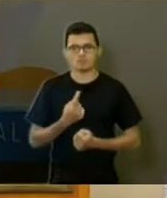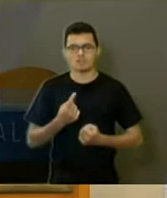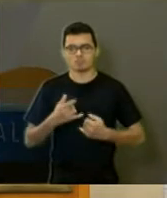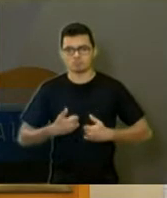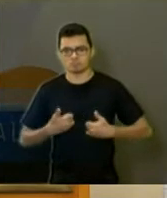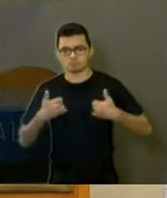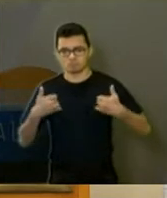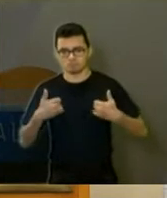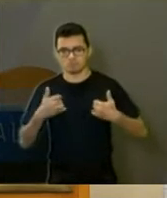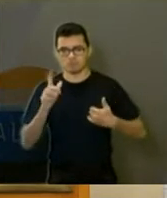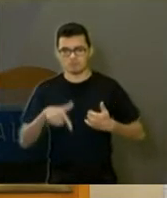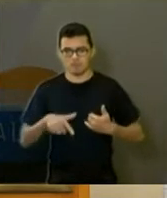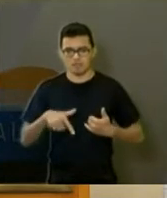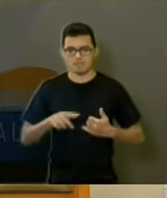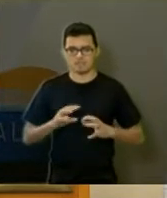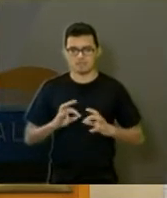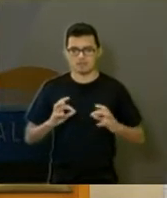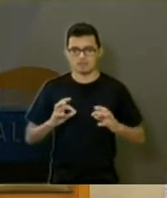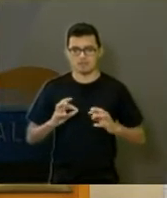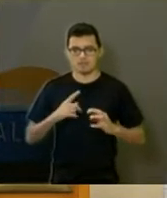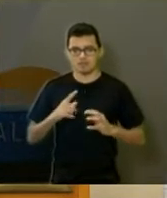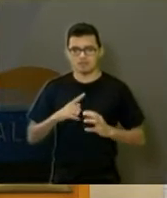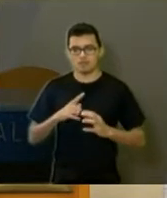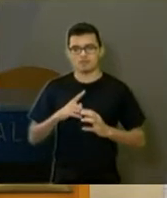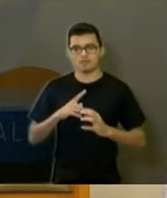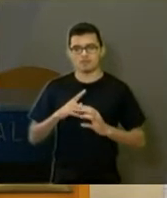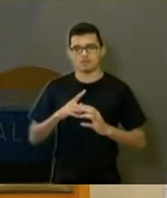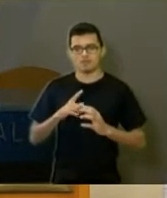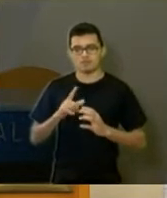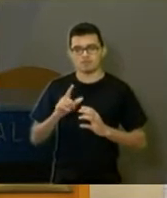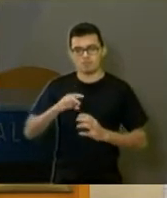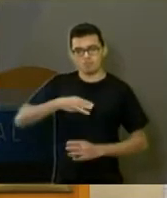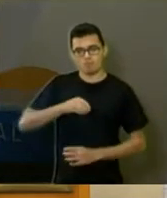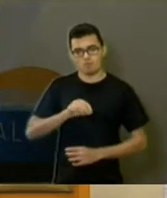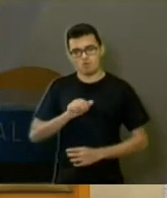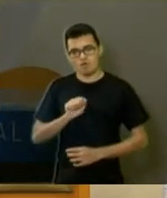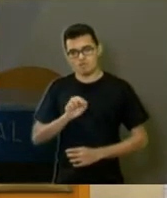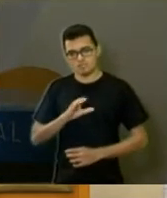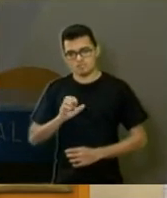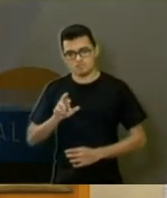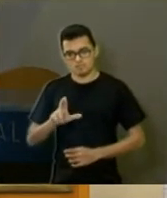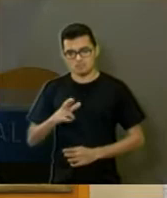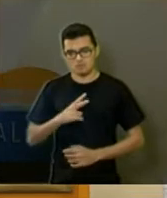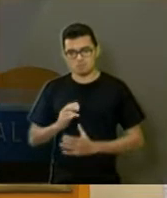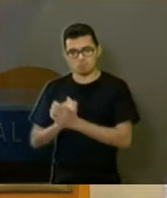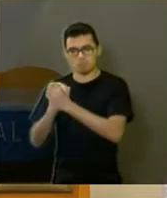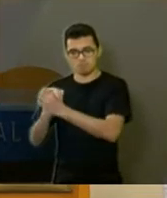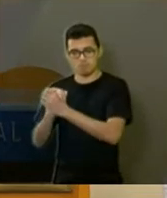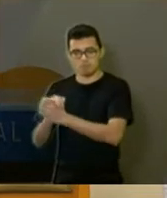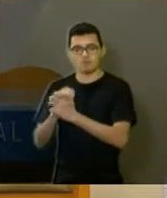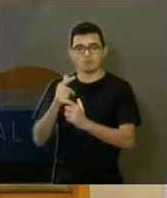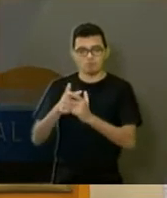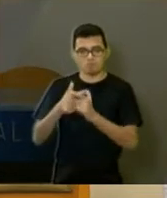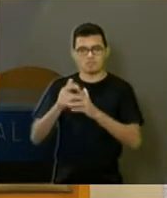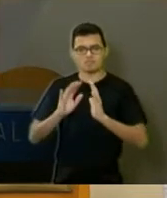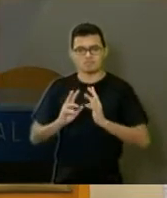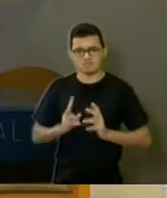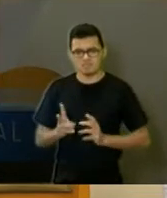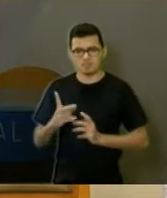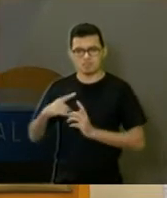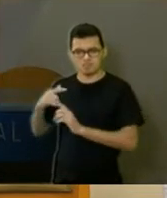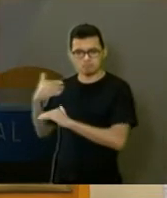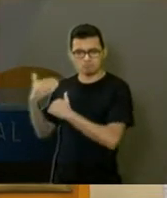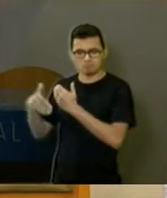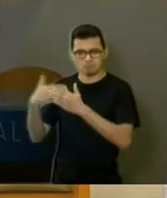nosso amado Moacir. Toda a família Freitas sempre primou por manter os valores que nos foram passados por nossos